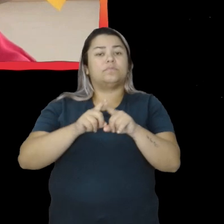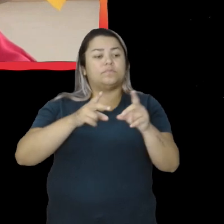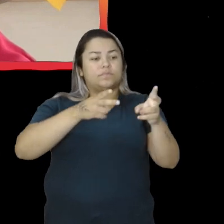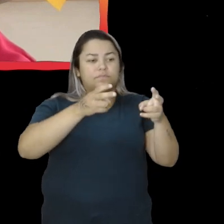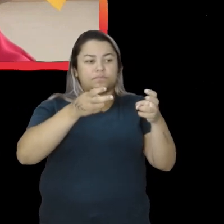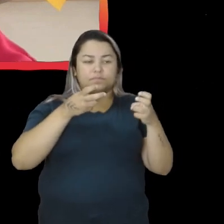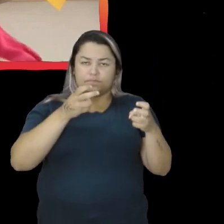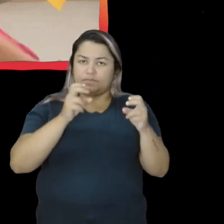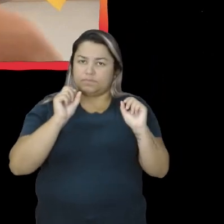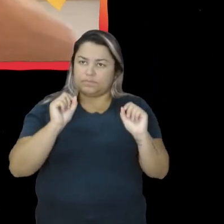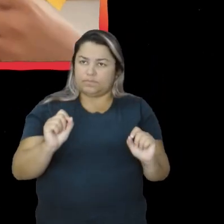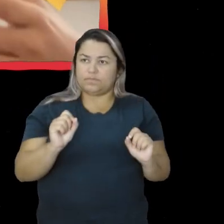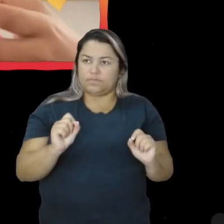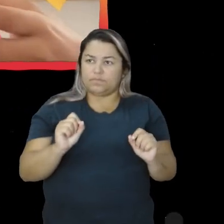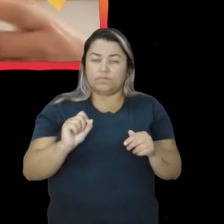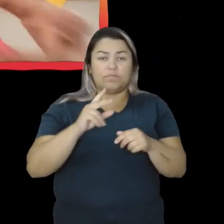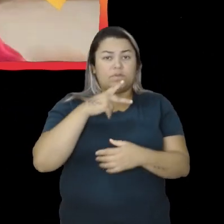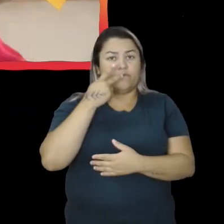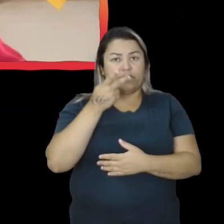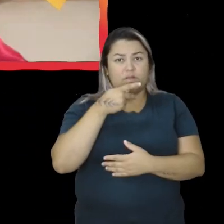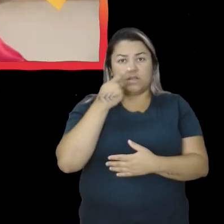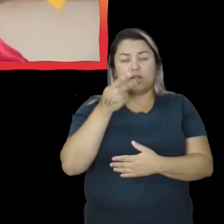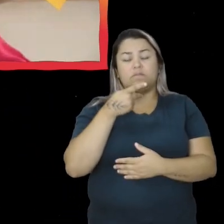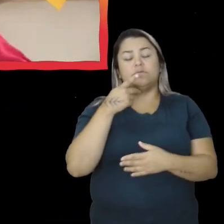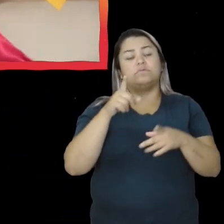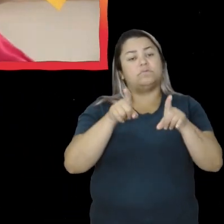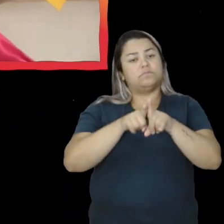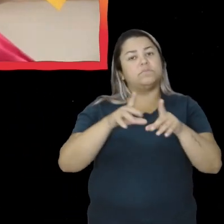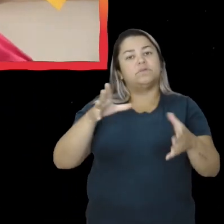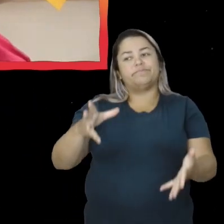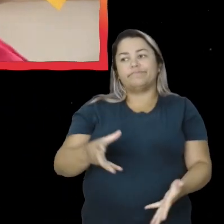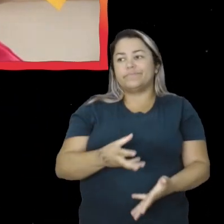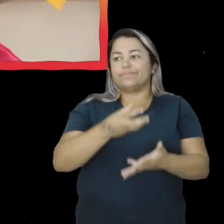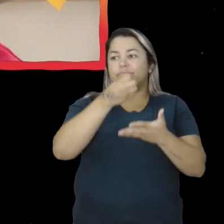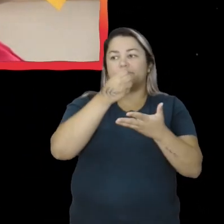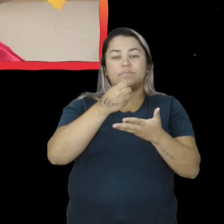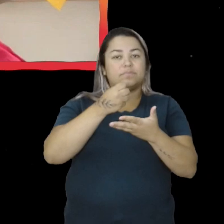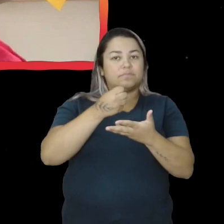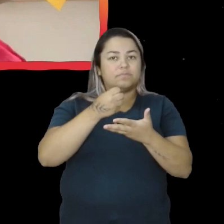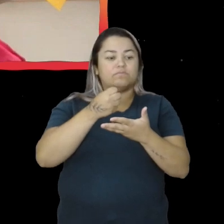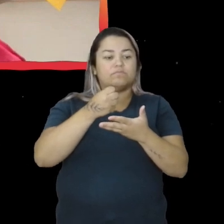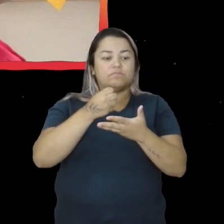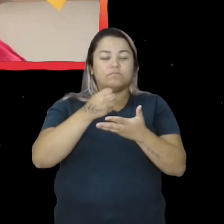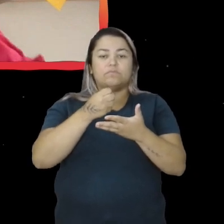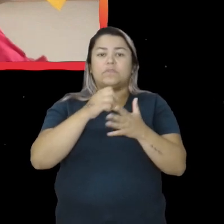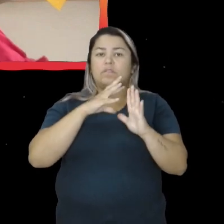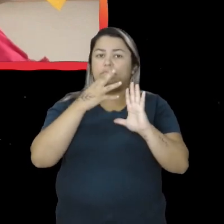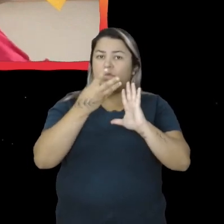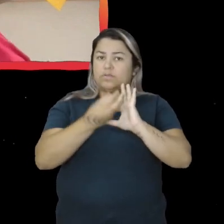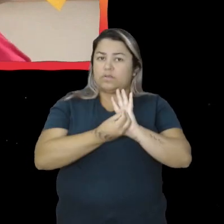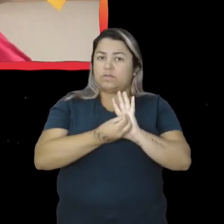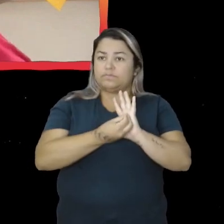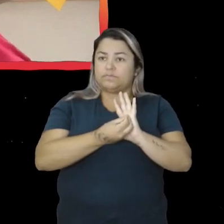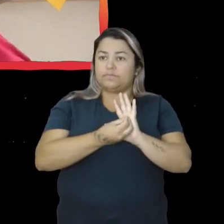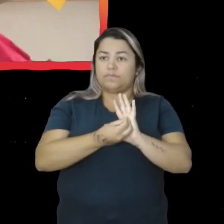o quanto que eles falam muito de salvar a Amazônia fora daqui, e o quanto que esse território, na verdade, é